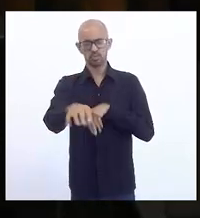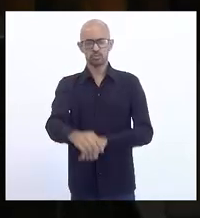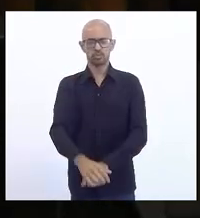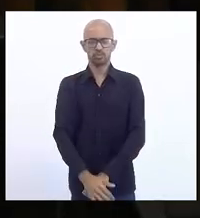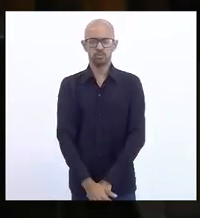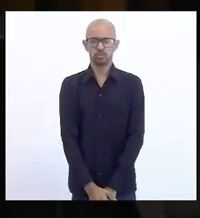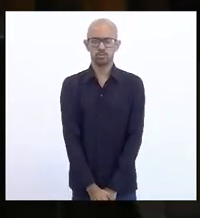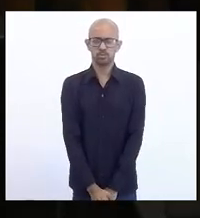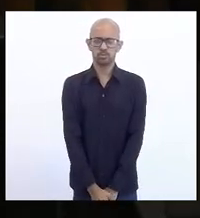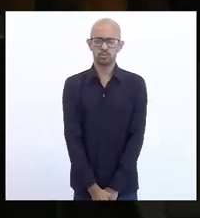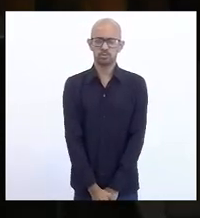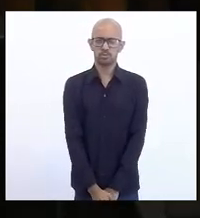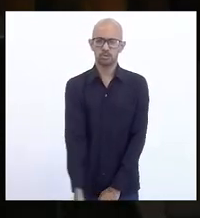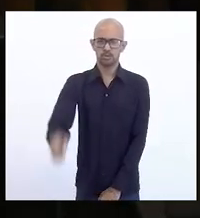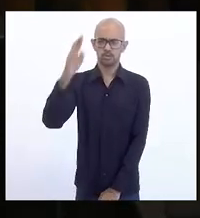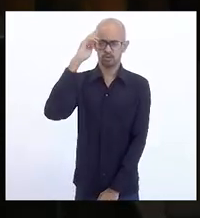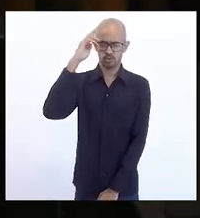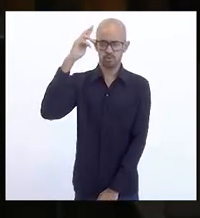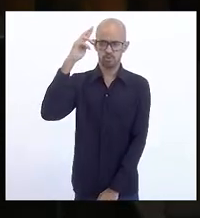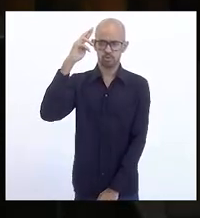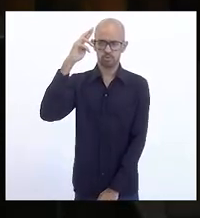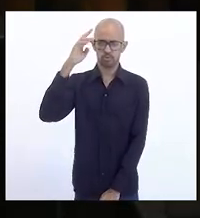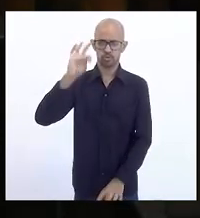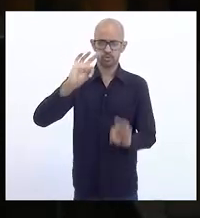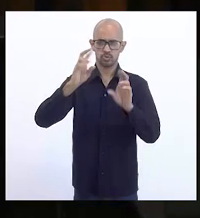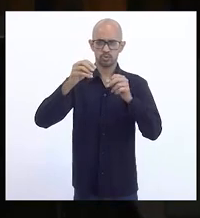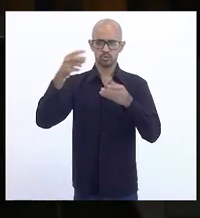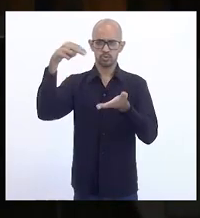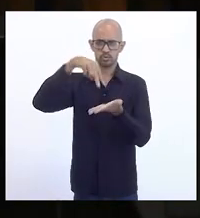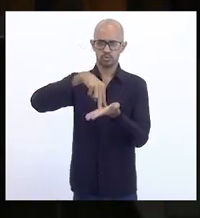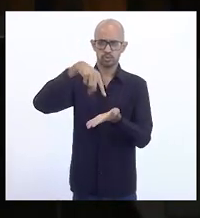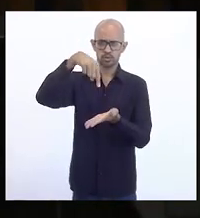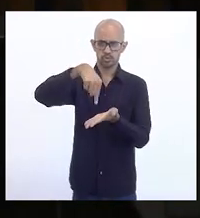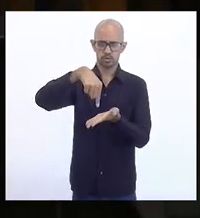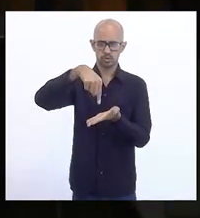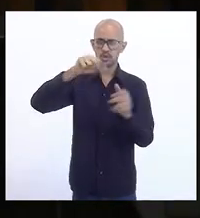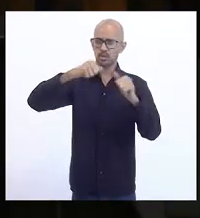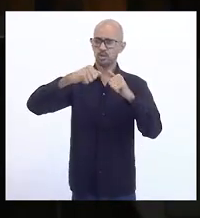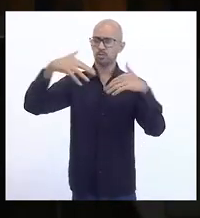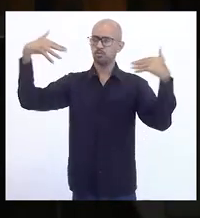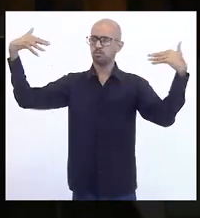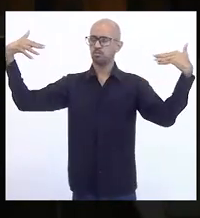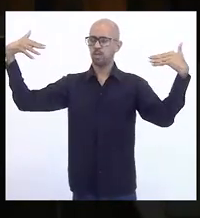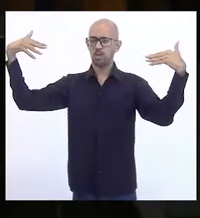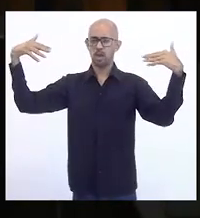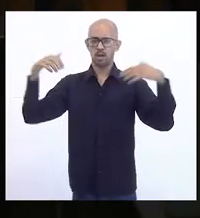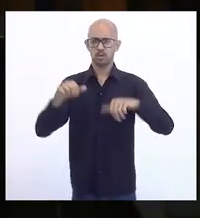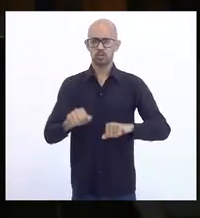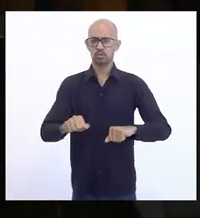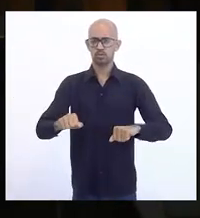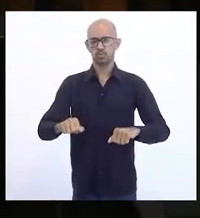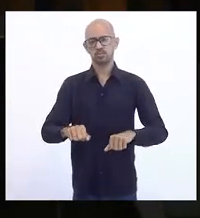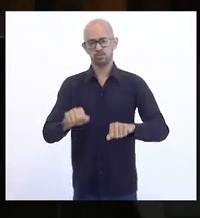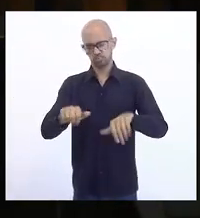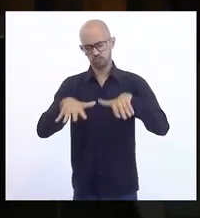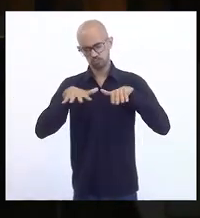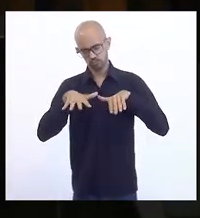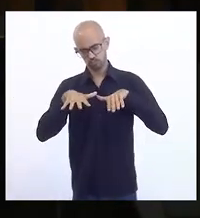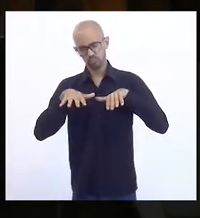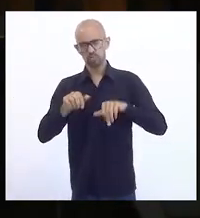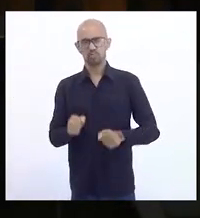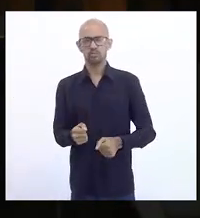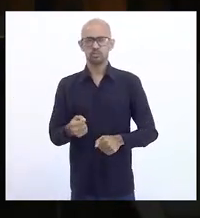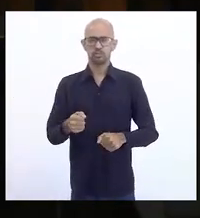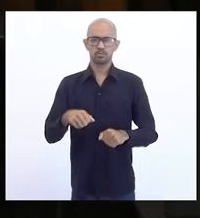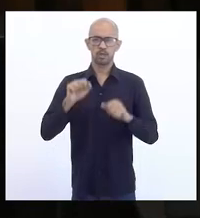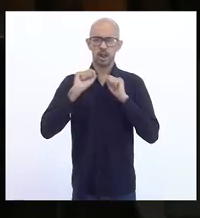remota, senhores que estão aqui em plenário ou nas galerias da